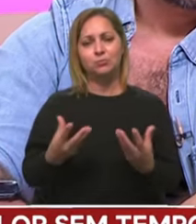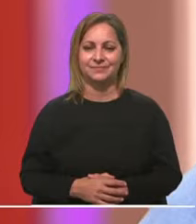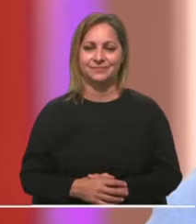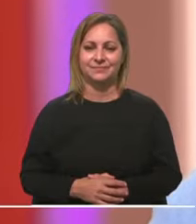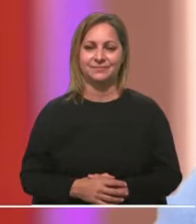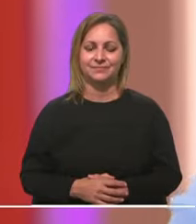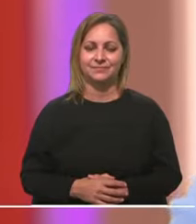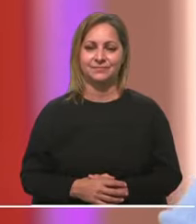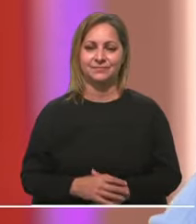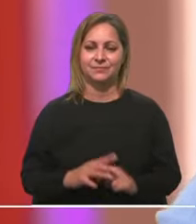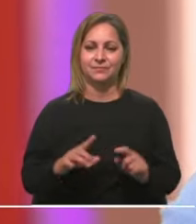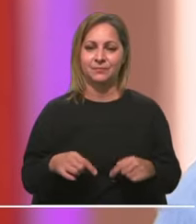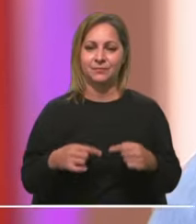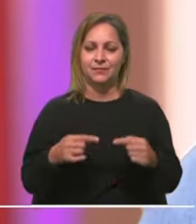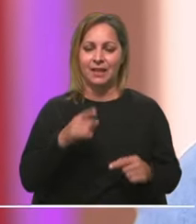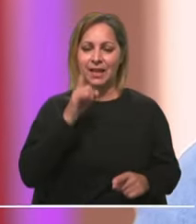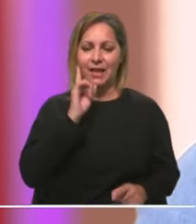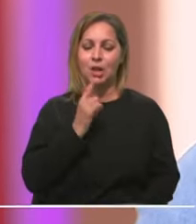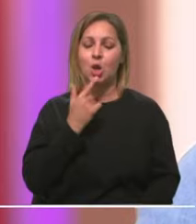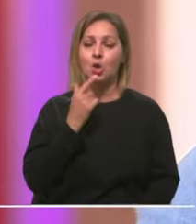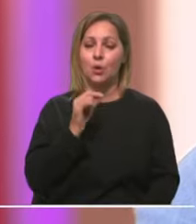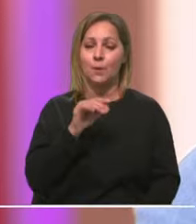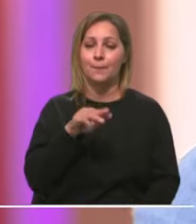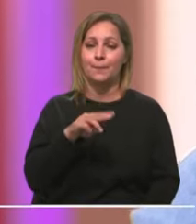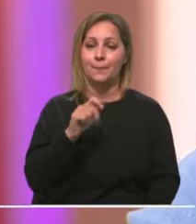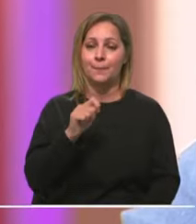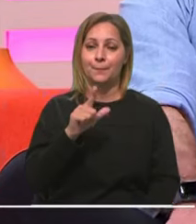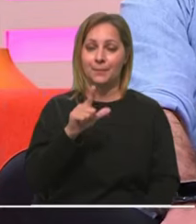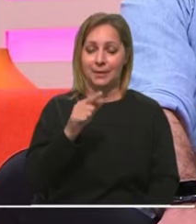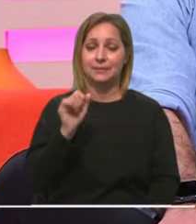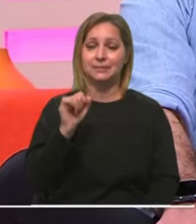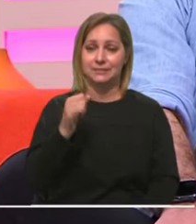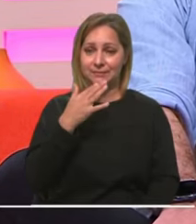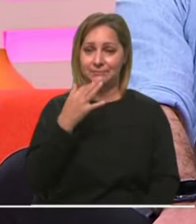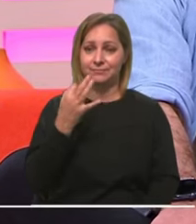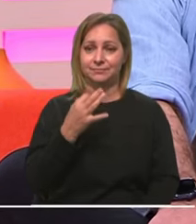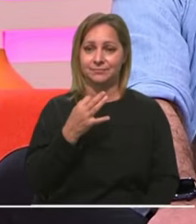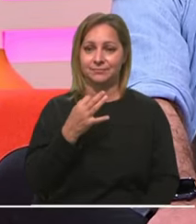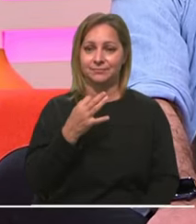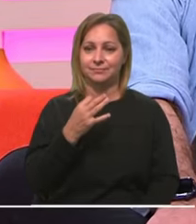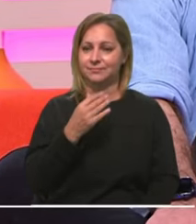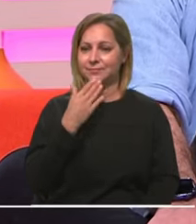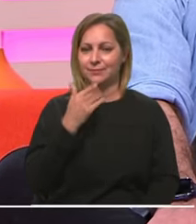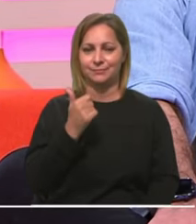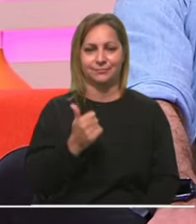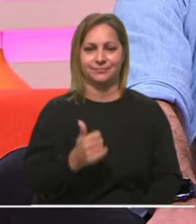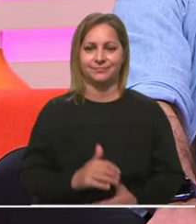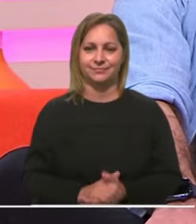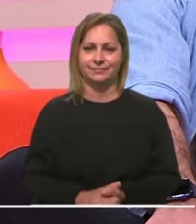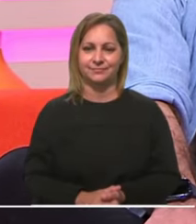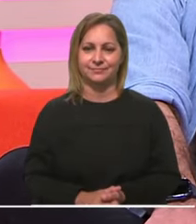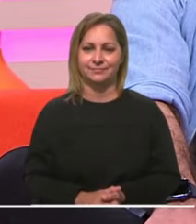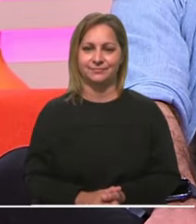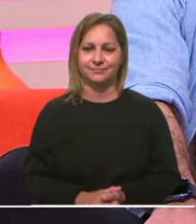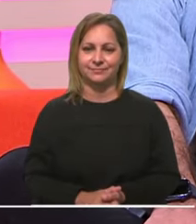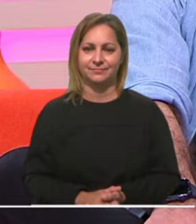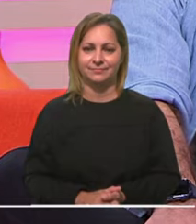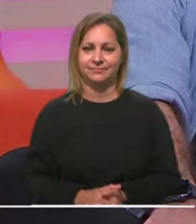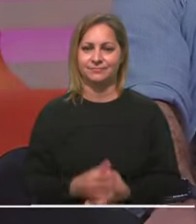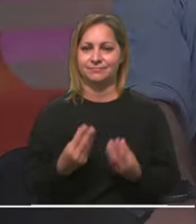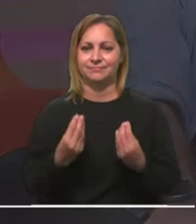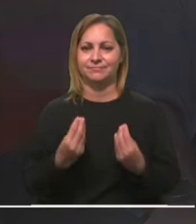assim a rapariga chama-se Mel sim é verdade e ai tão bonito esta fotografia é uma coisinha boa